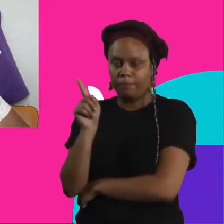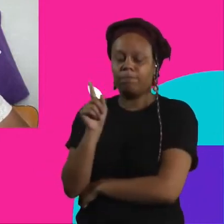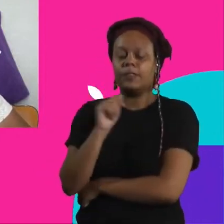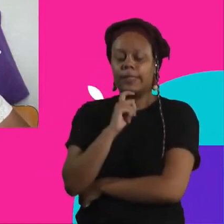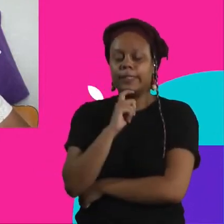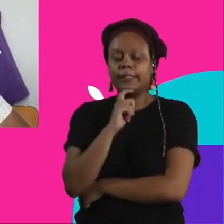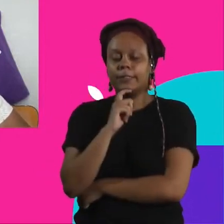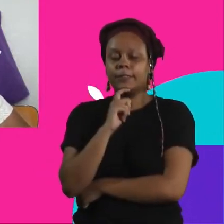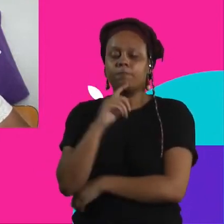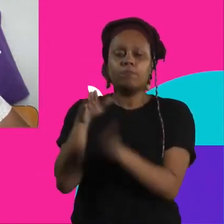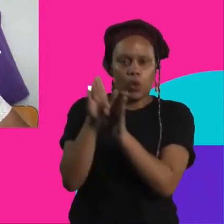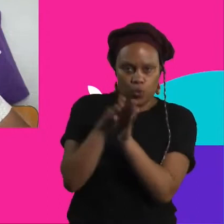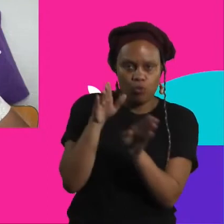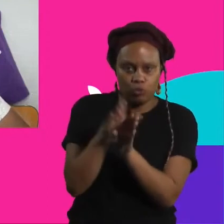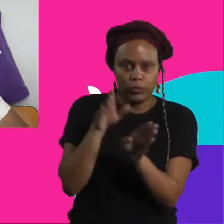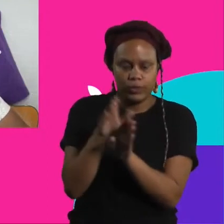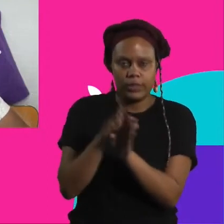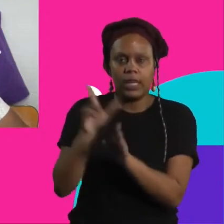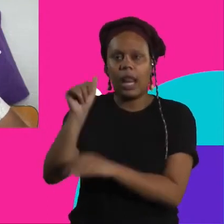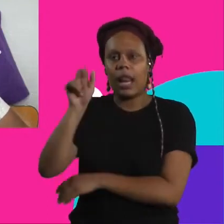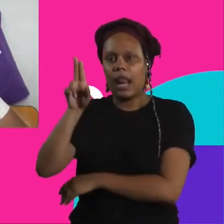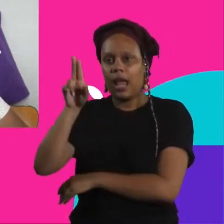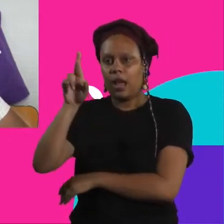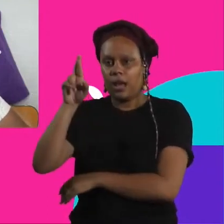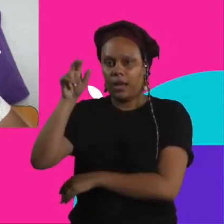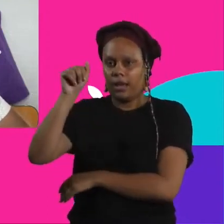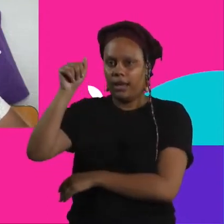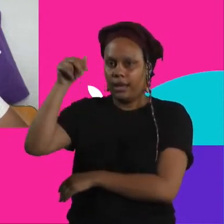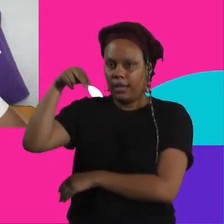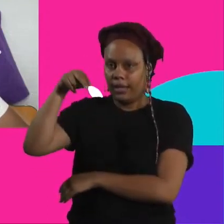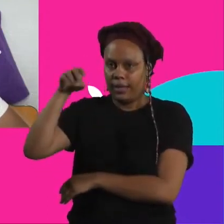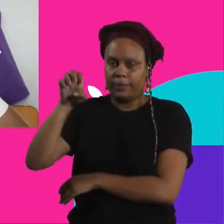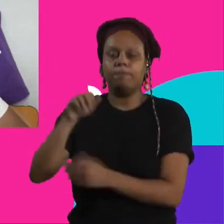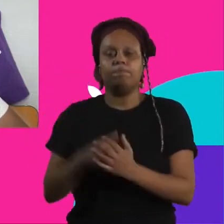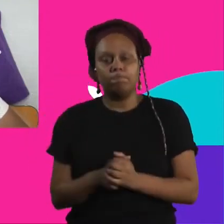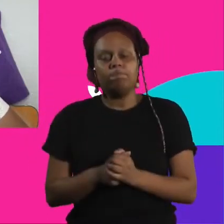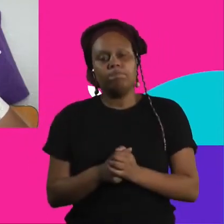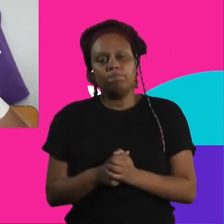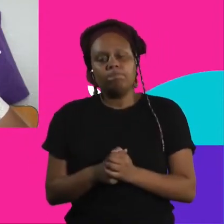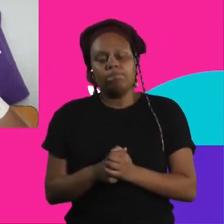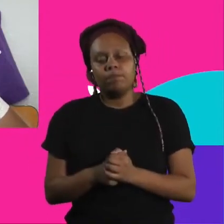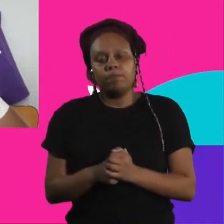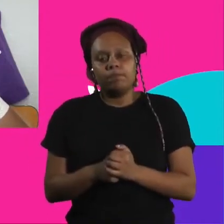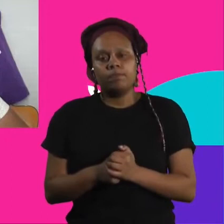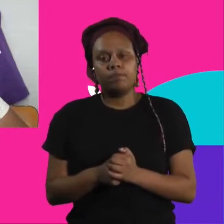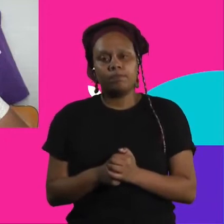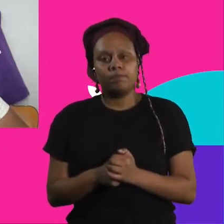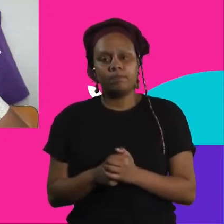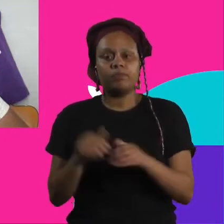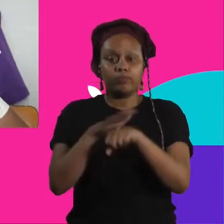das minhas mentoras, e ela traz essa questão que, inclusive, eu estava conversando hoje com a Cacá Renius, né, da